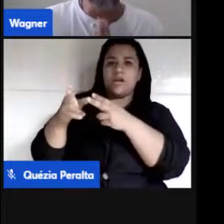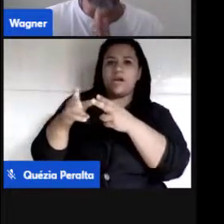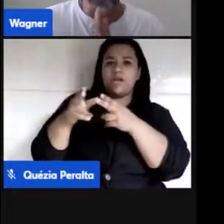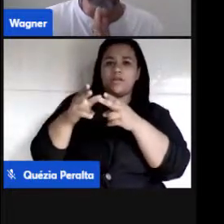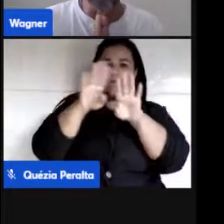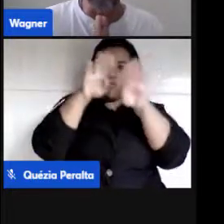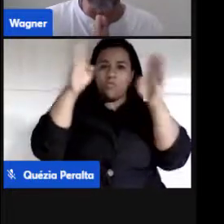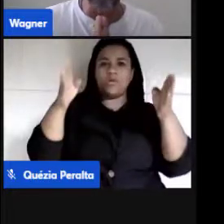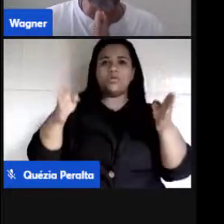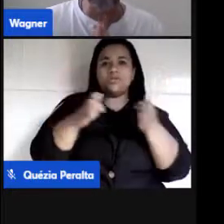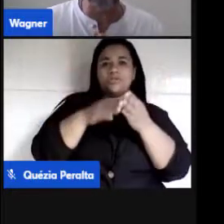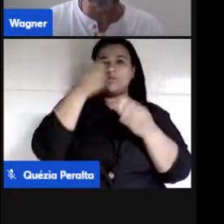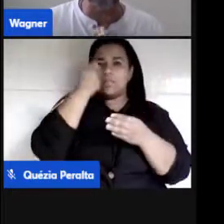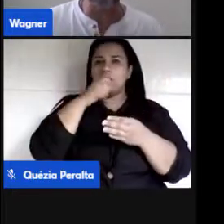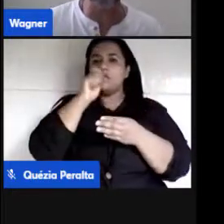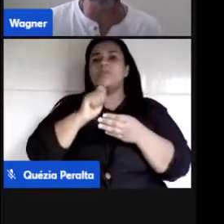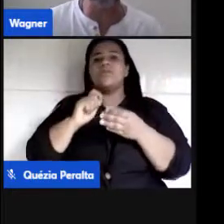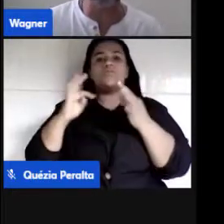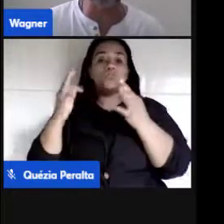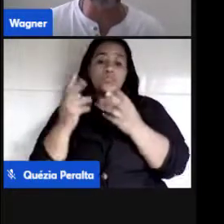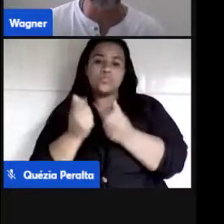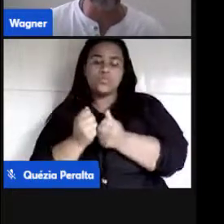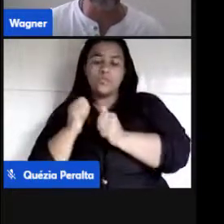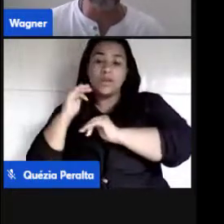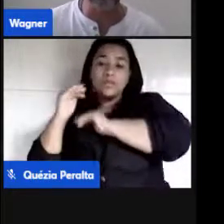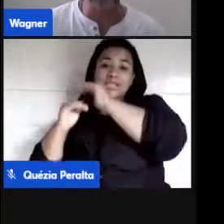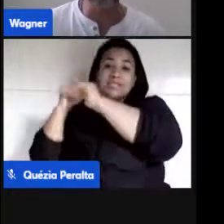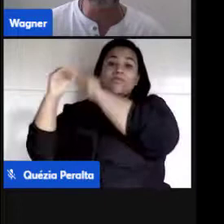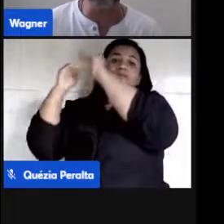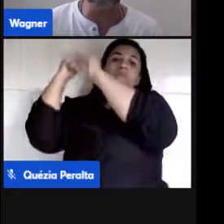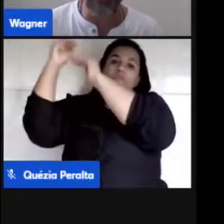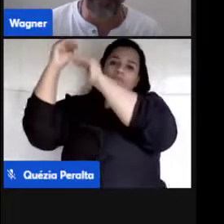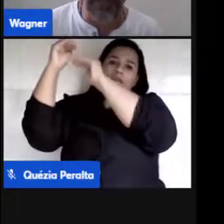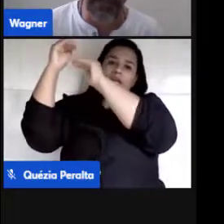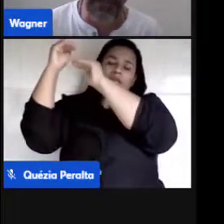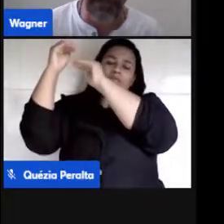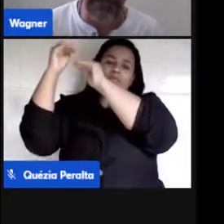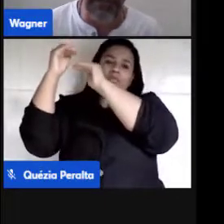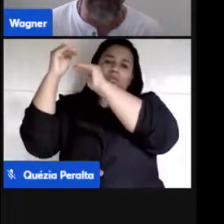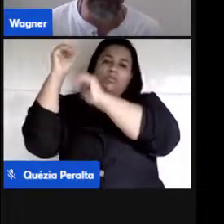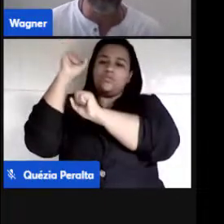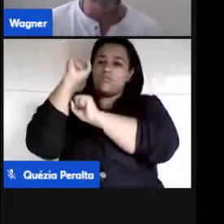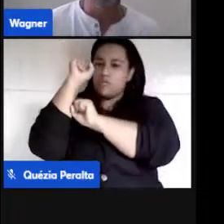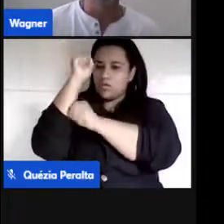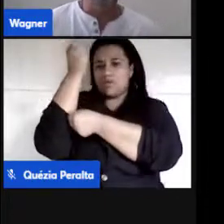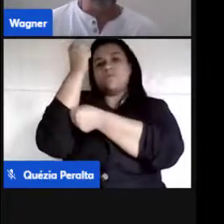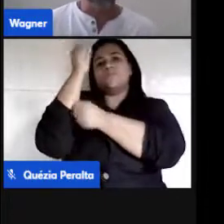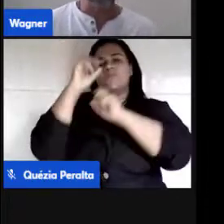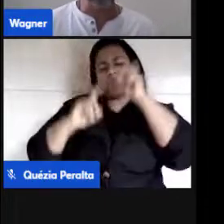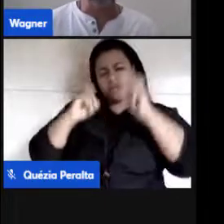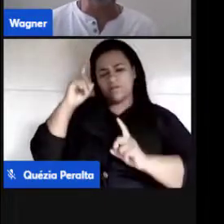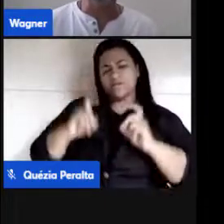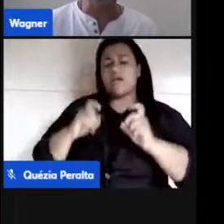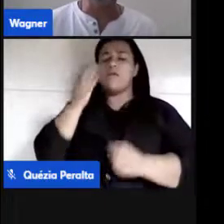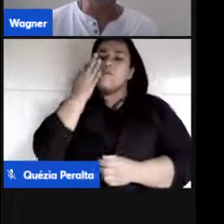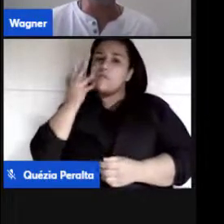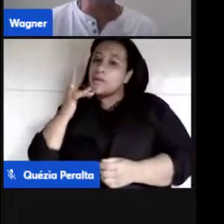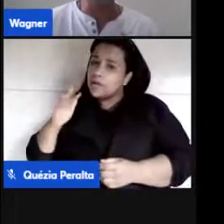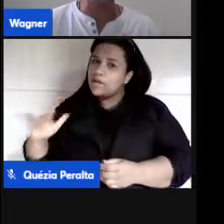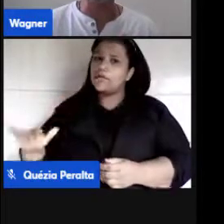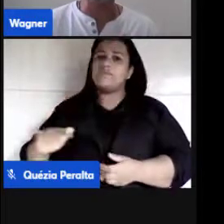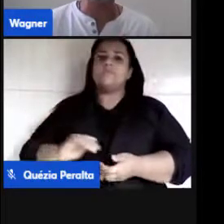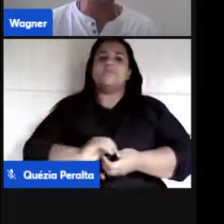tudo para o benefício dessa construção da motricidade da criança. Próximo slide, por